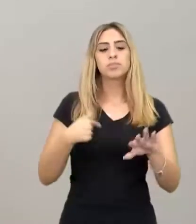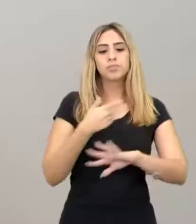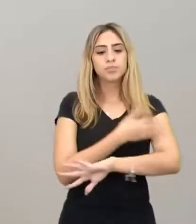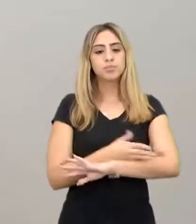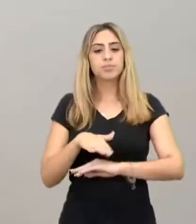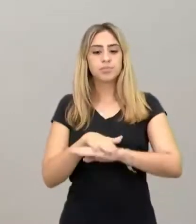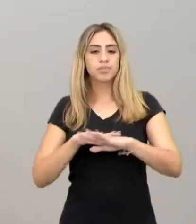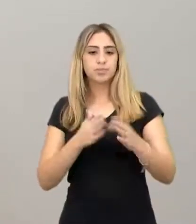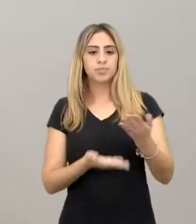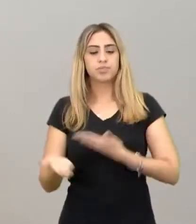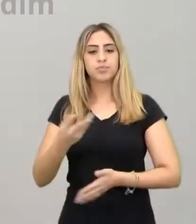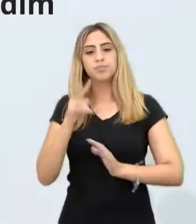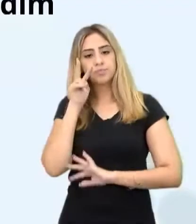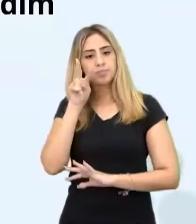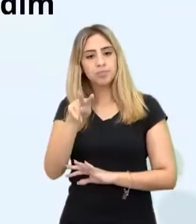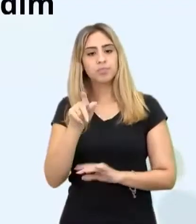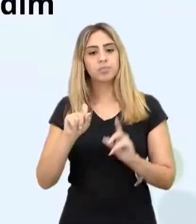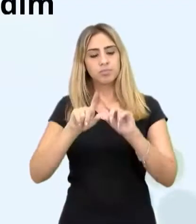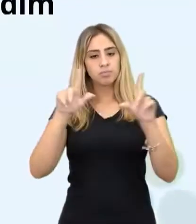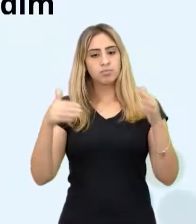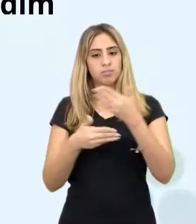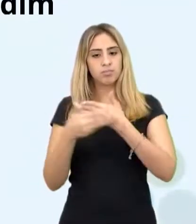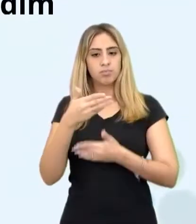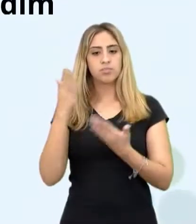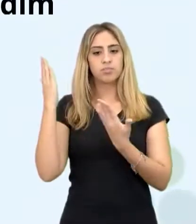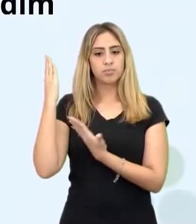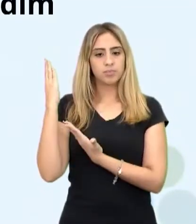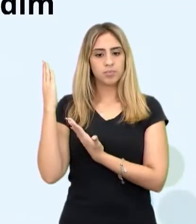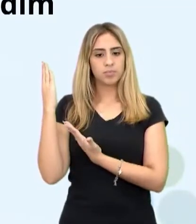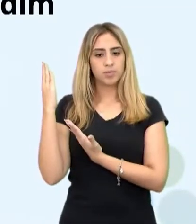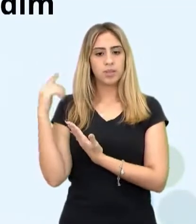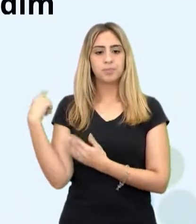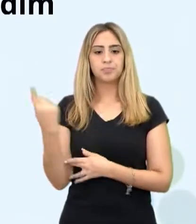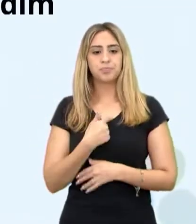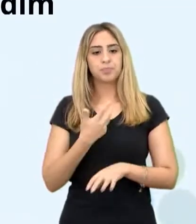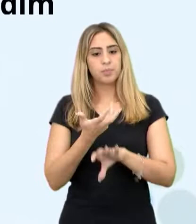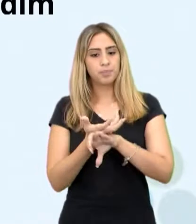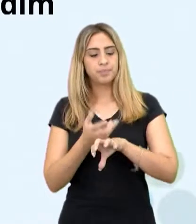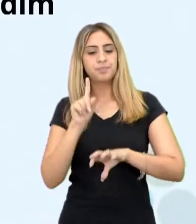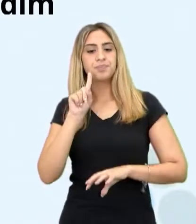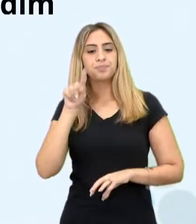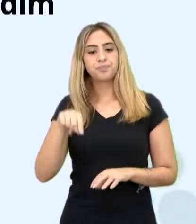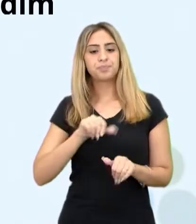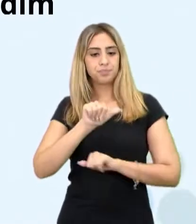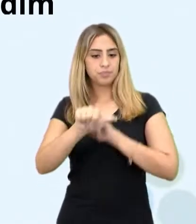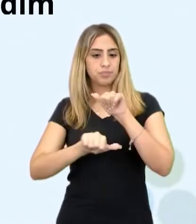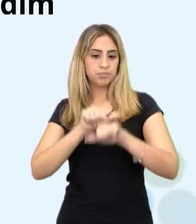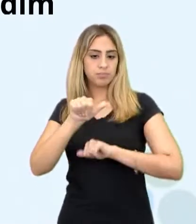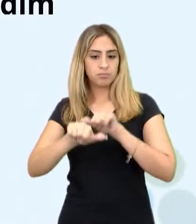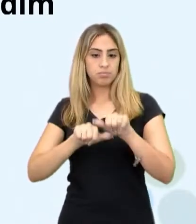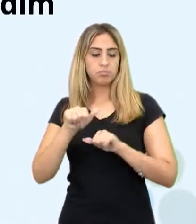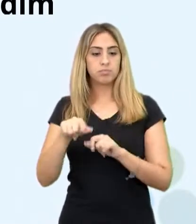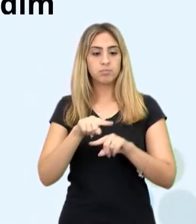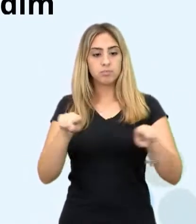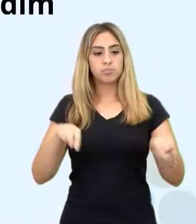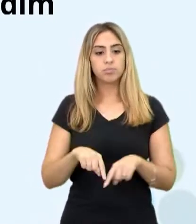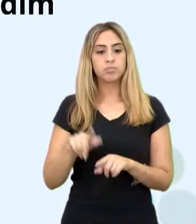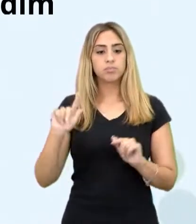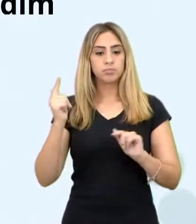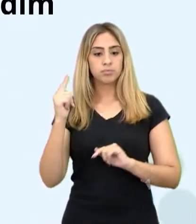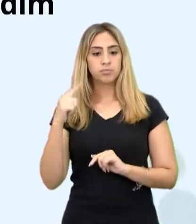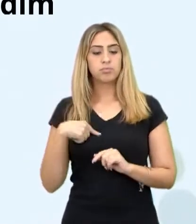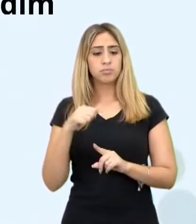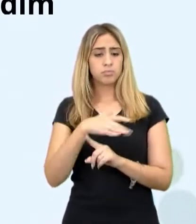nossa conversa. Dá uma olhadinha aí na tela. Olha lá, o nosso componente é transformações do espaço geográfico